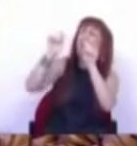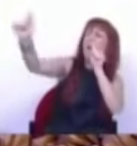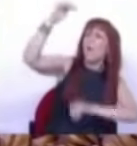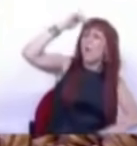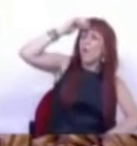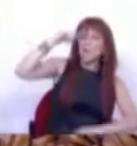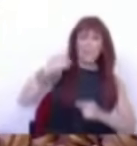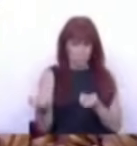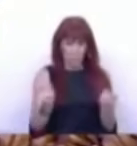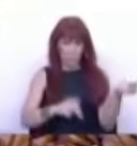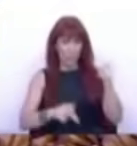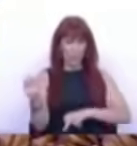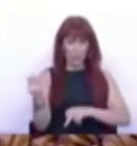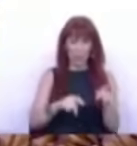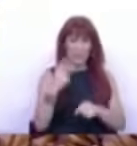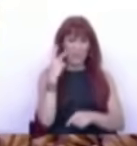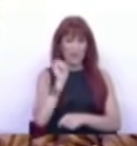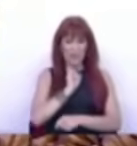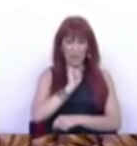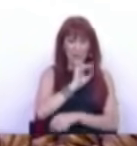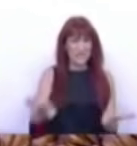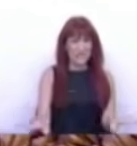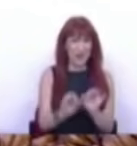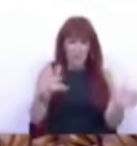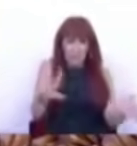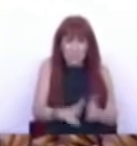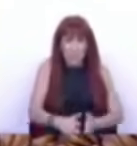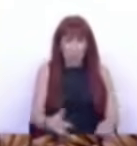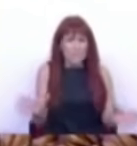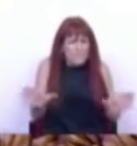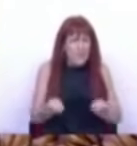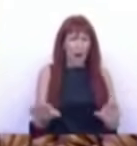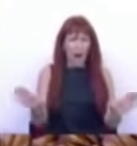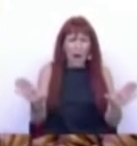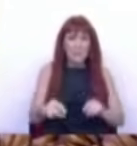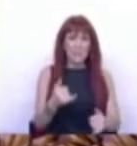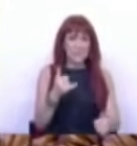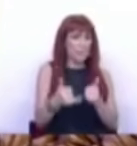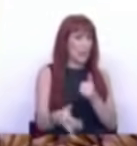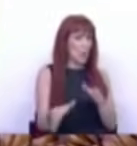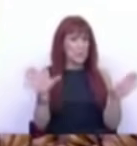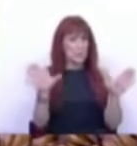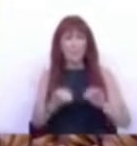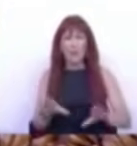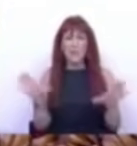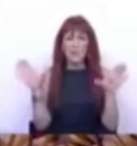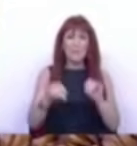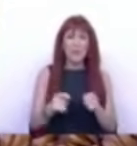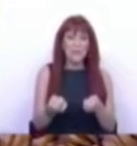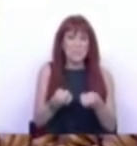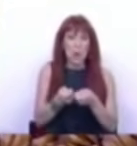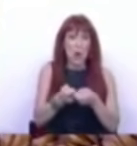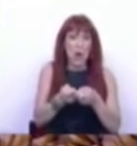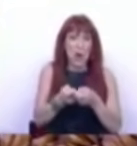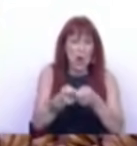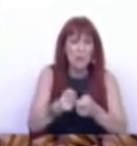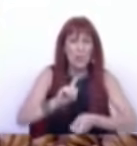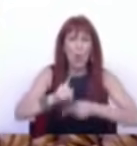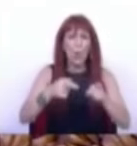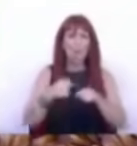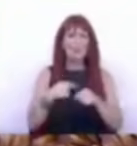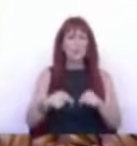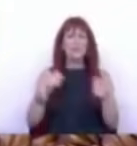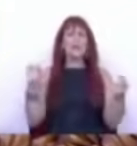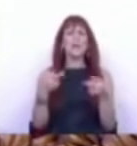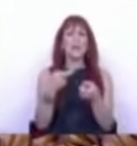eu é que percebo disto. Eu é que percebo disto. Com uma 19 segundos e 52. E 52 décimos. Aquilo que as